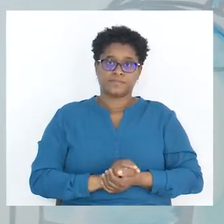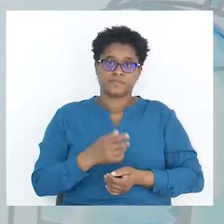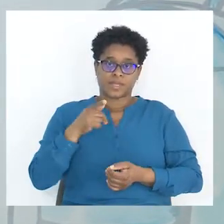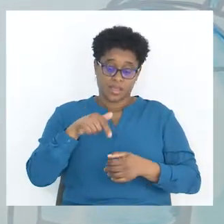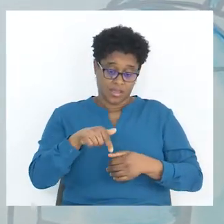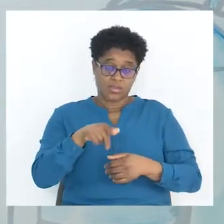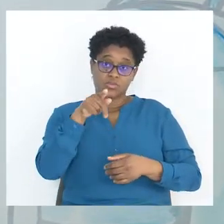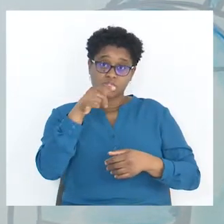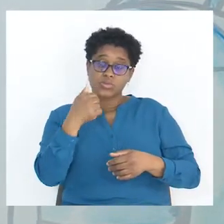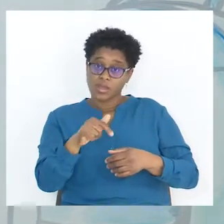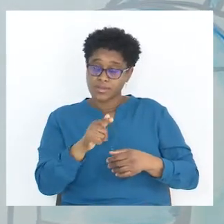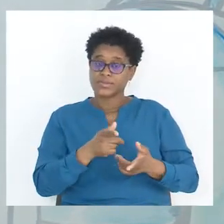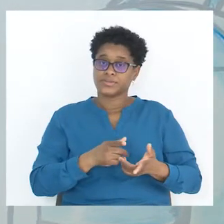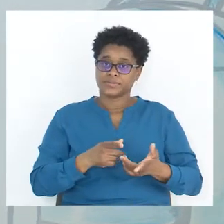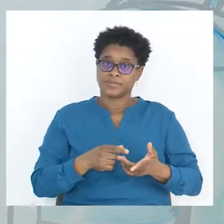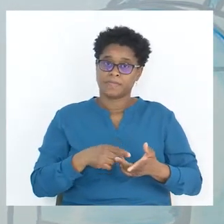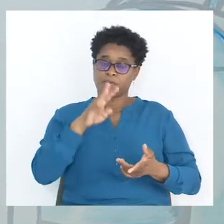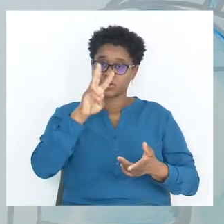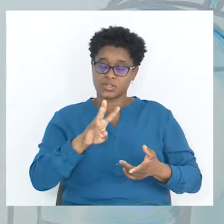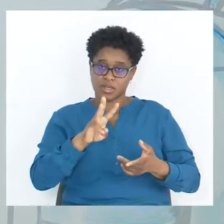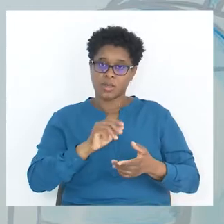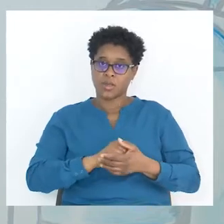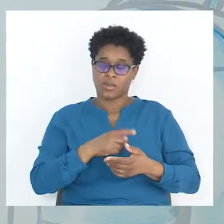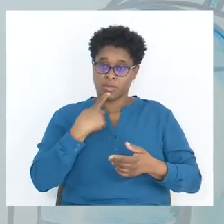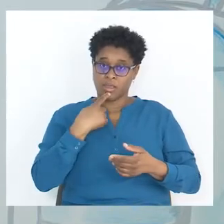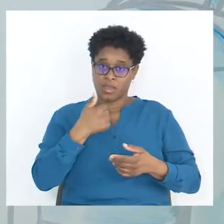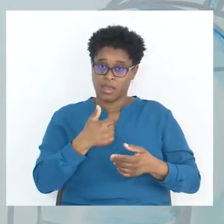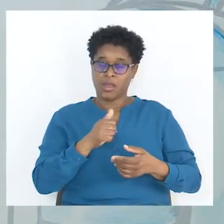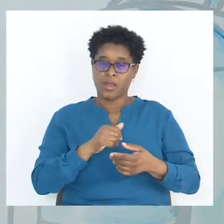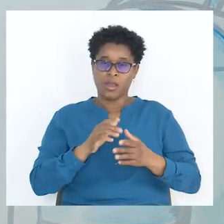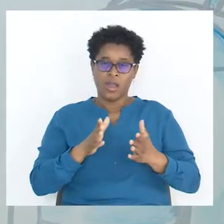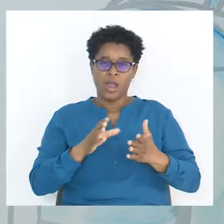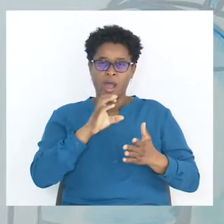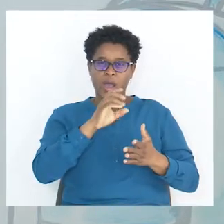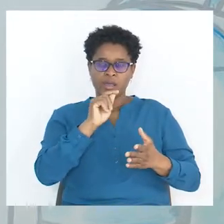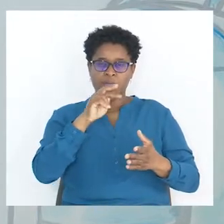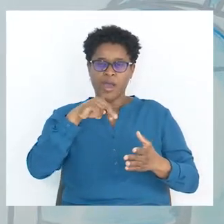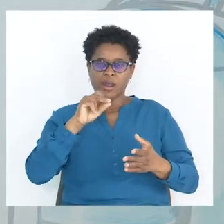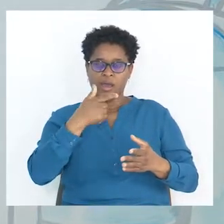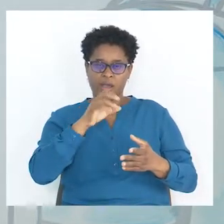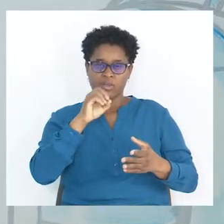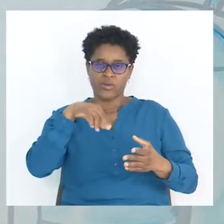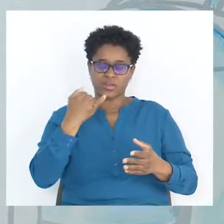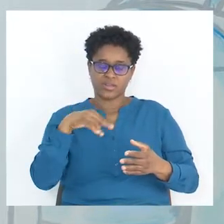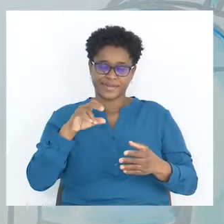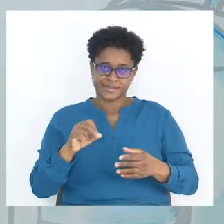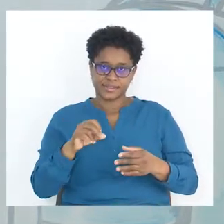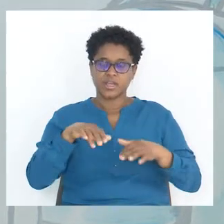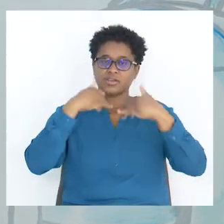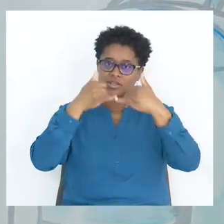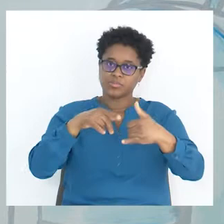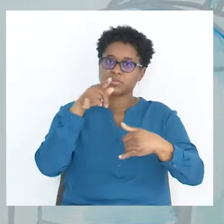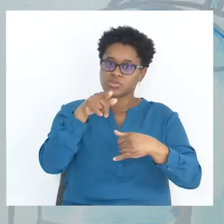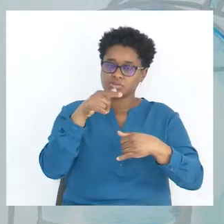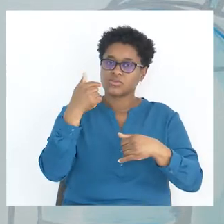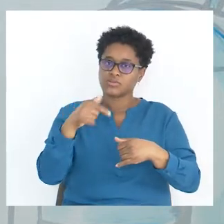portanto, aqui tu tens o terceiro, ok? A falar da serotonina, relacionada com o humor, e depois